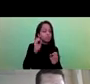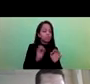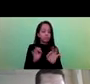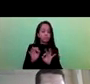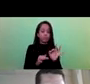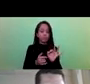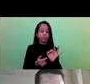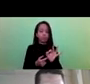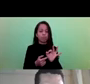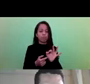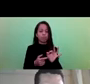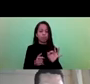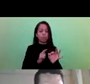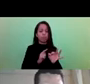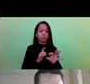esse